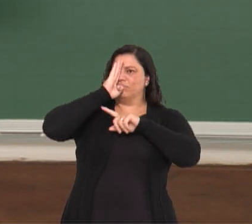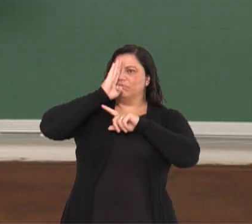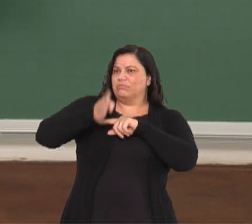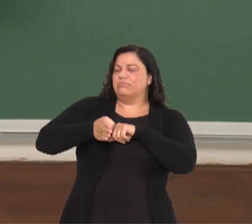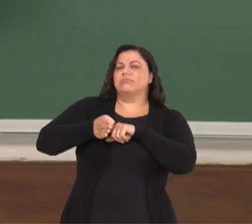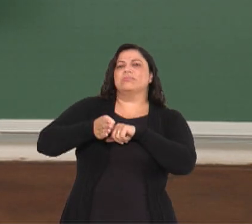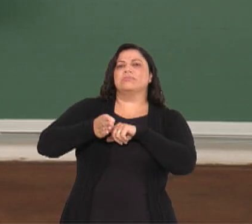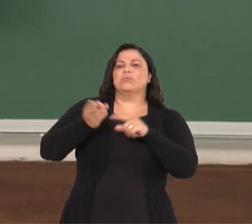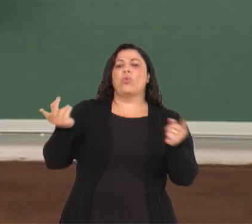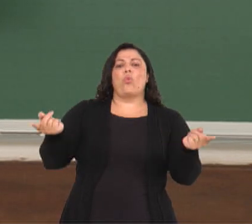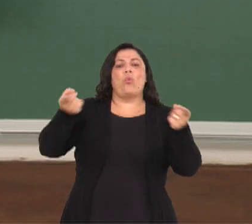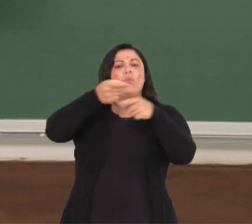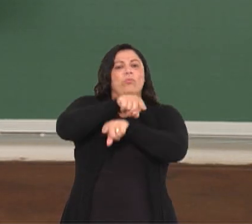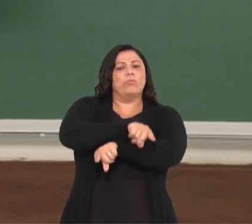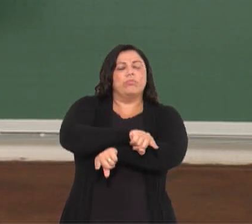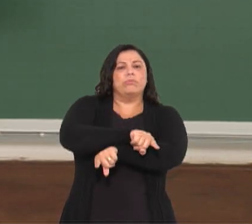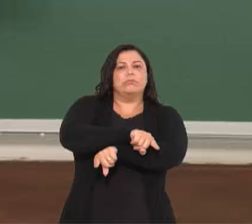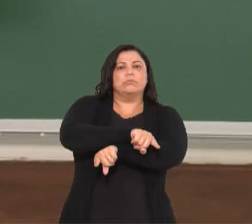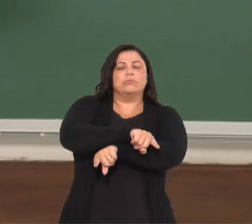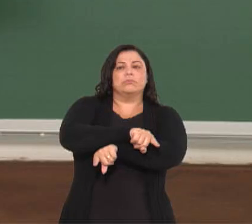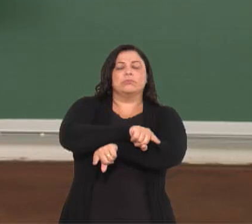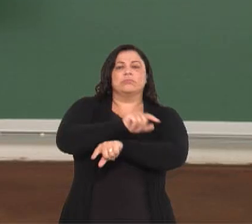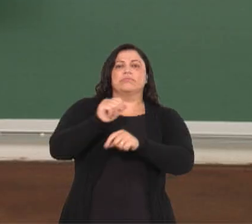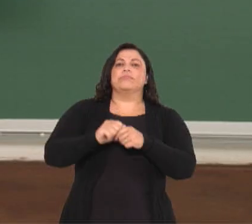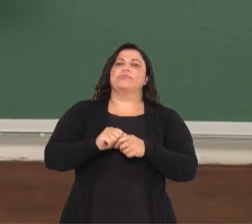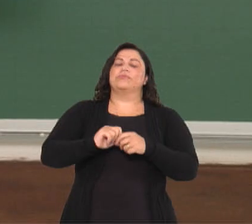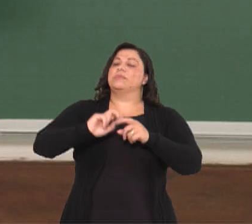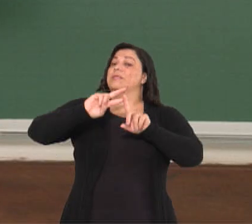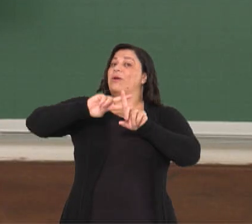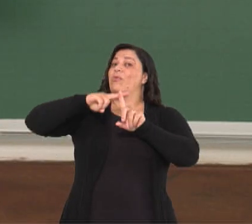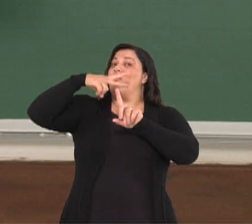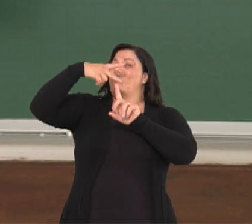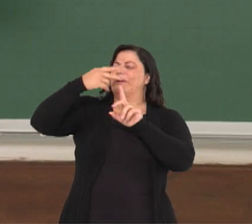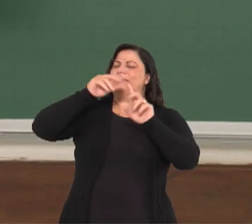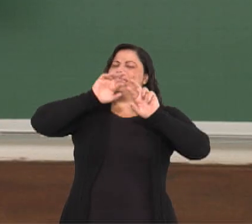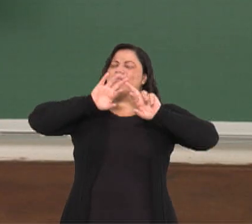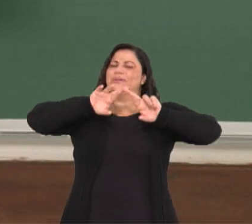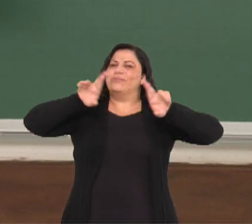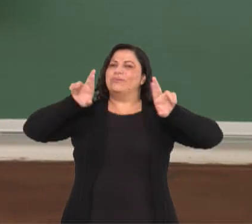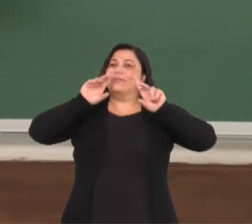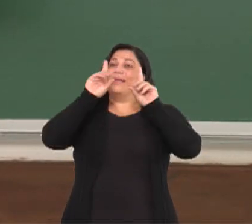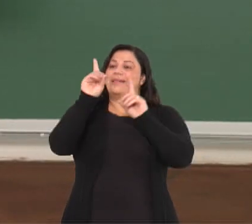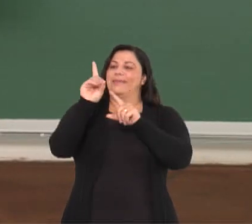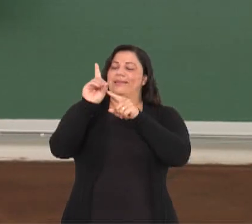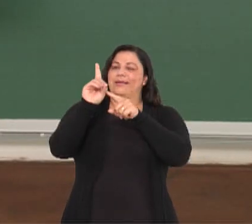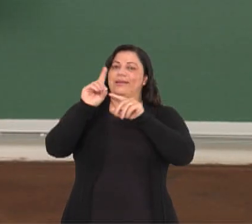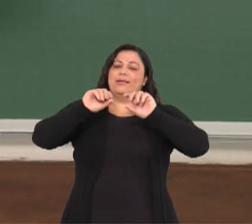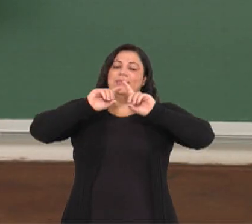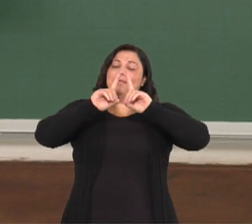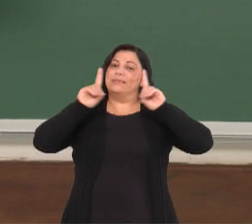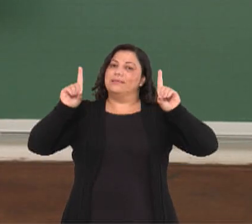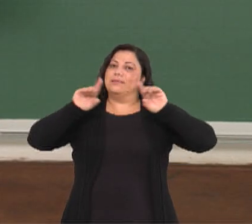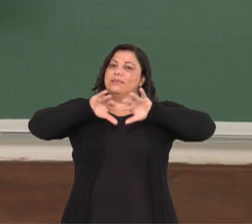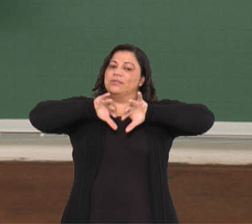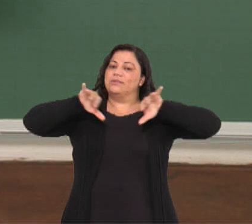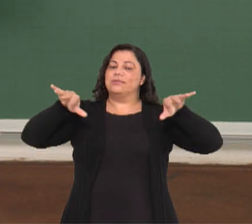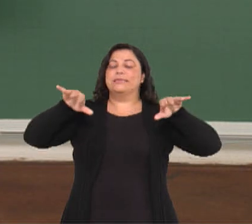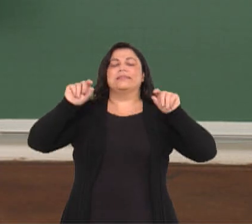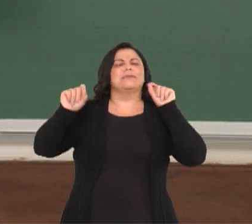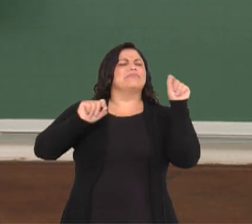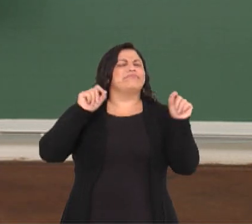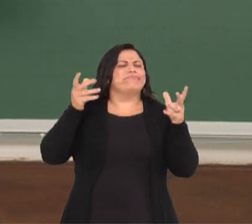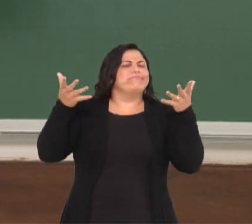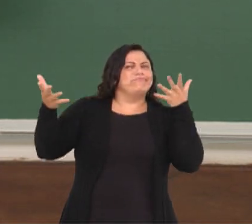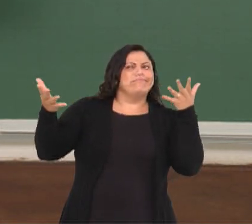e inversamente proporcional ao quadrado da distância. Vamos analisar item por item para ver qual será a